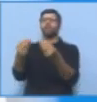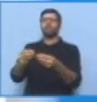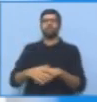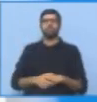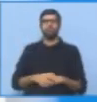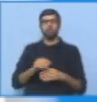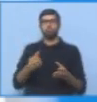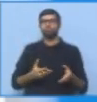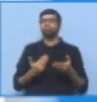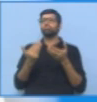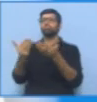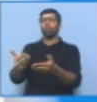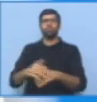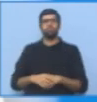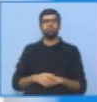E eles levaram.